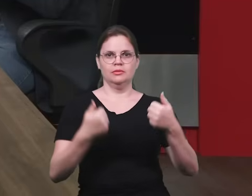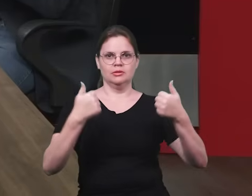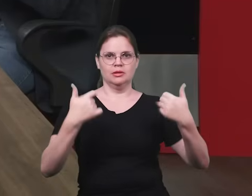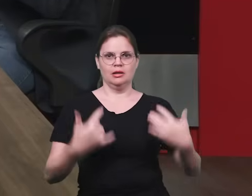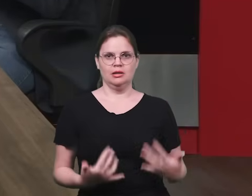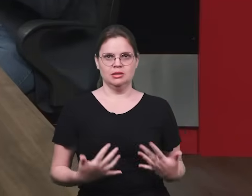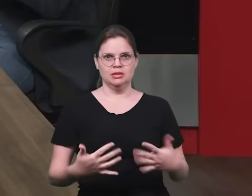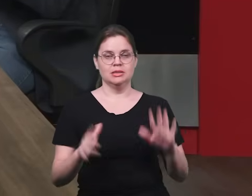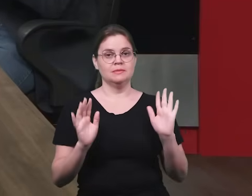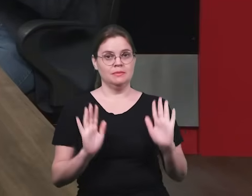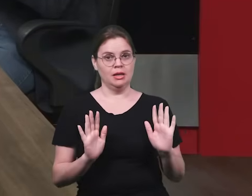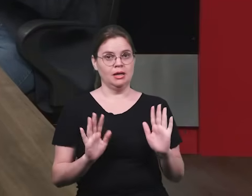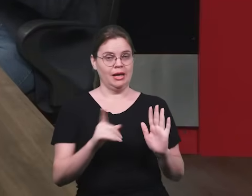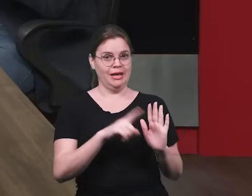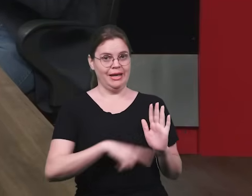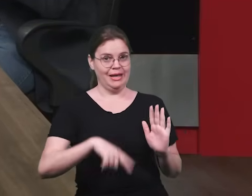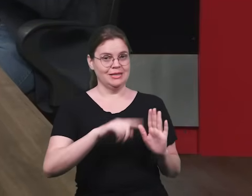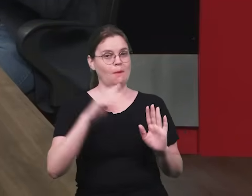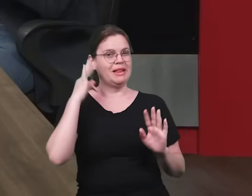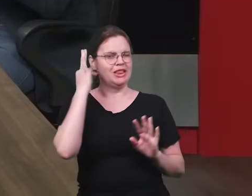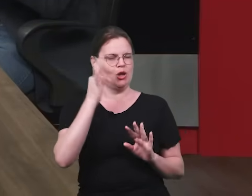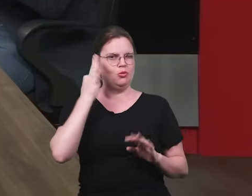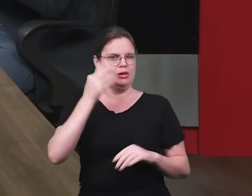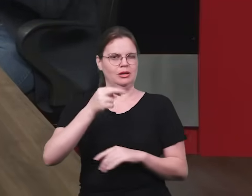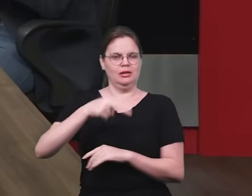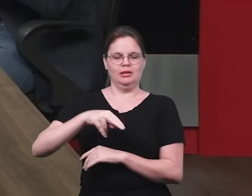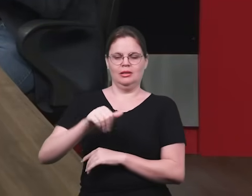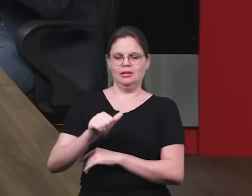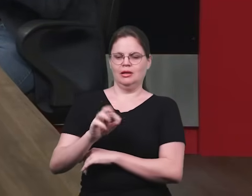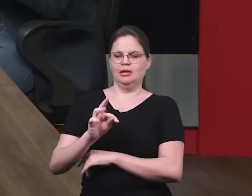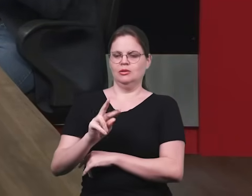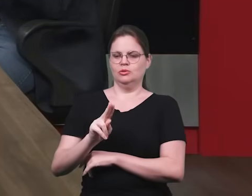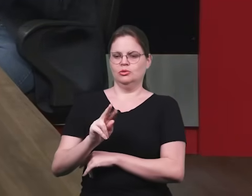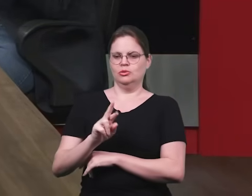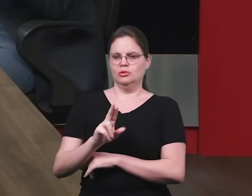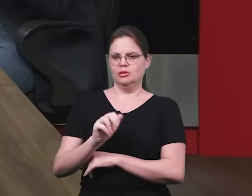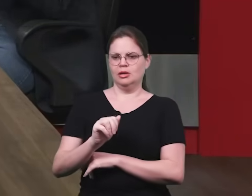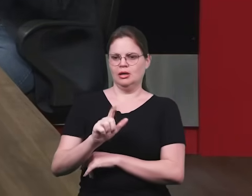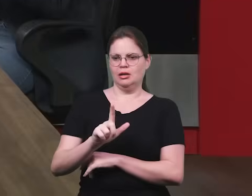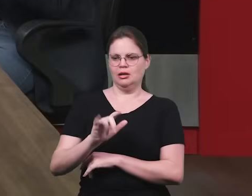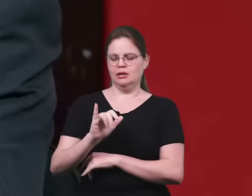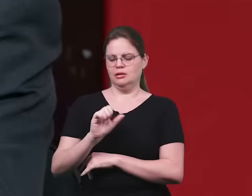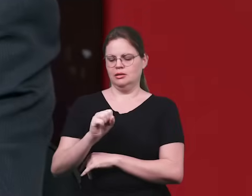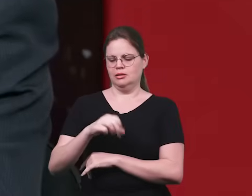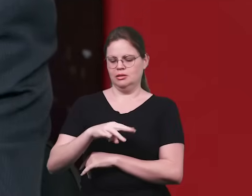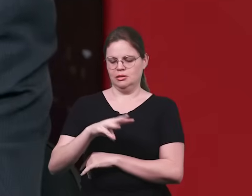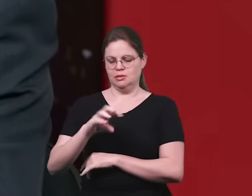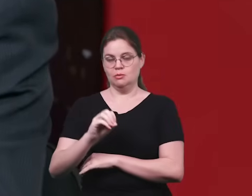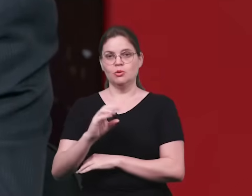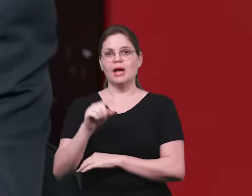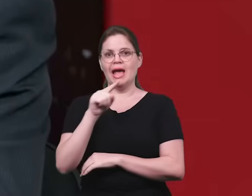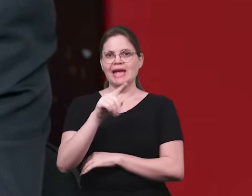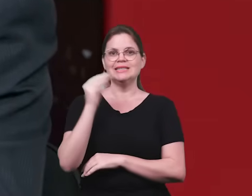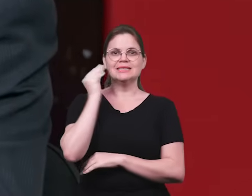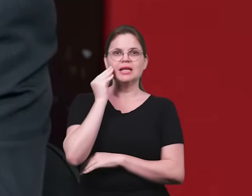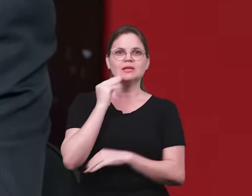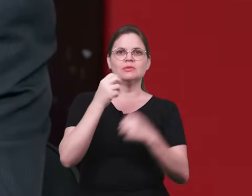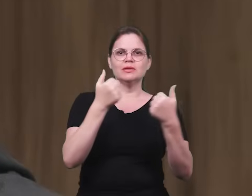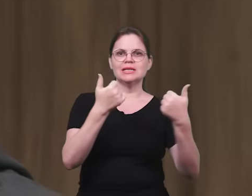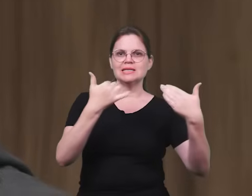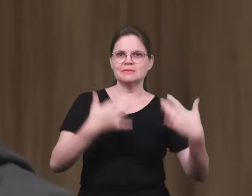forma convincente para mostrar como de fato ocorreu essa variedade de seres